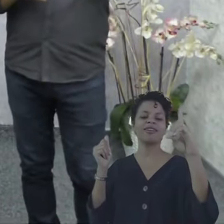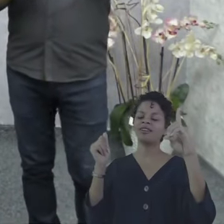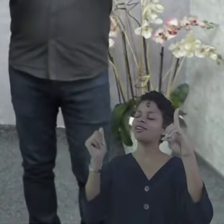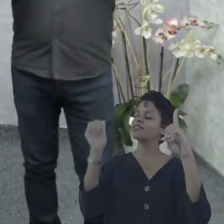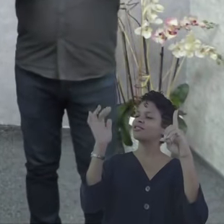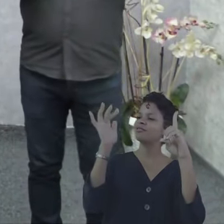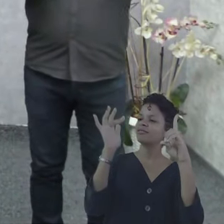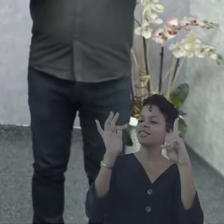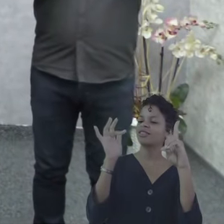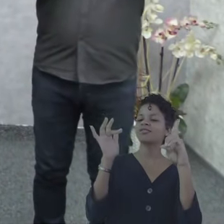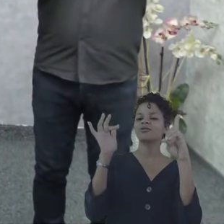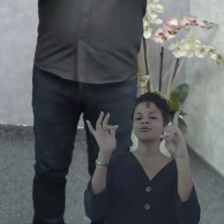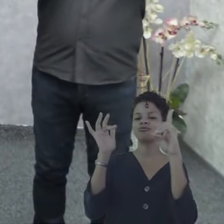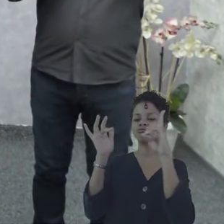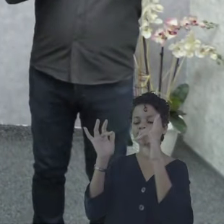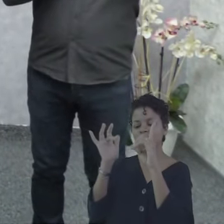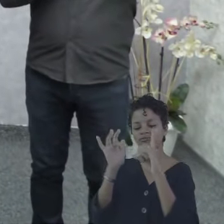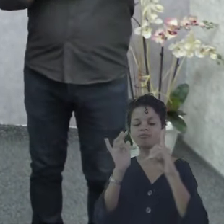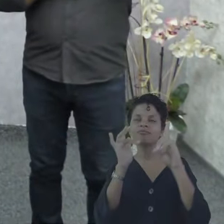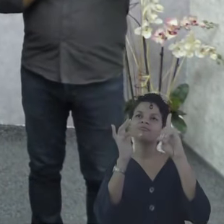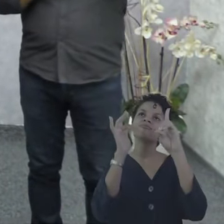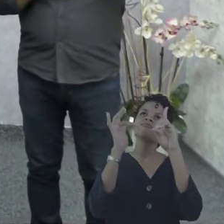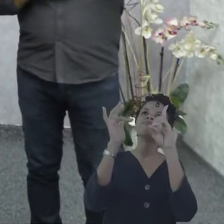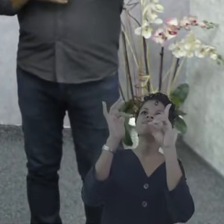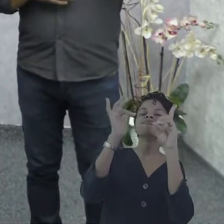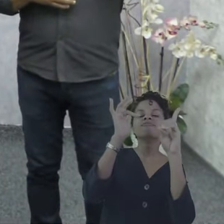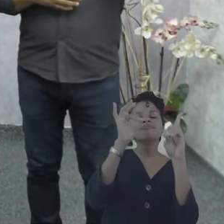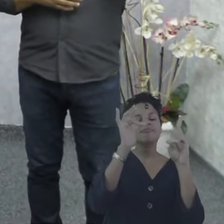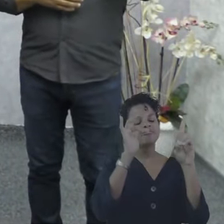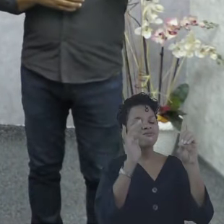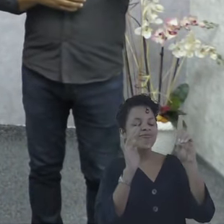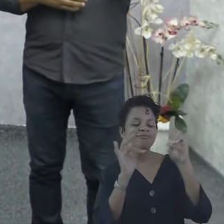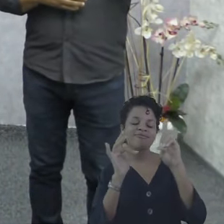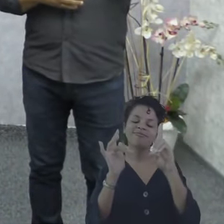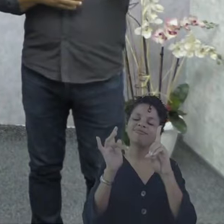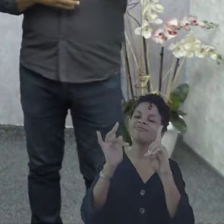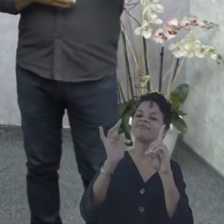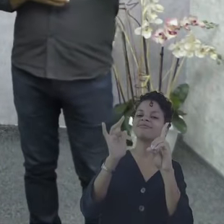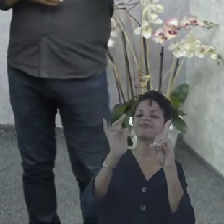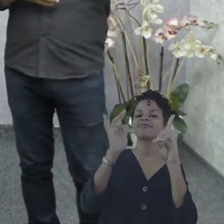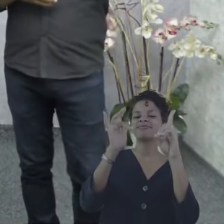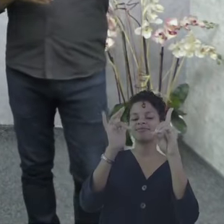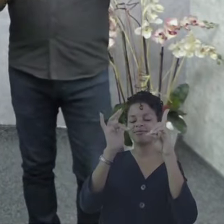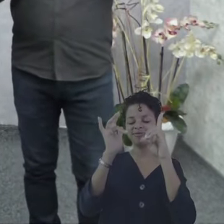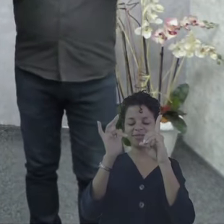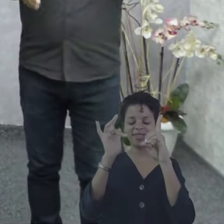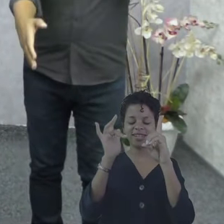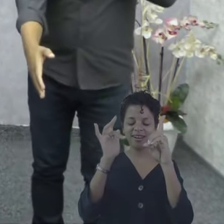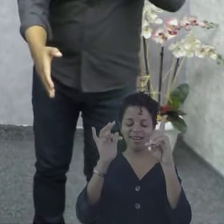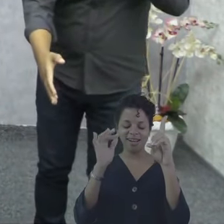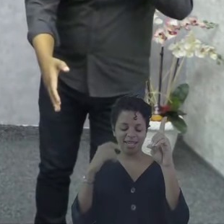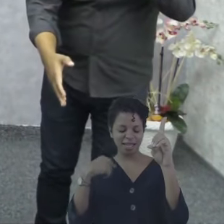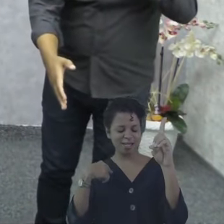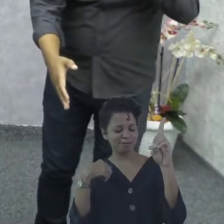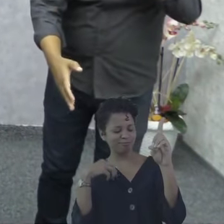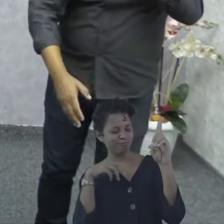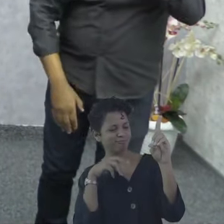Pai, eterno autor, perante o Rei, me